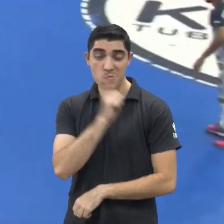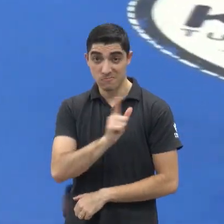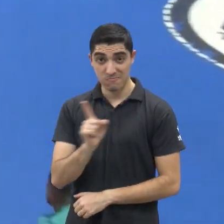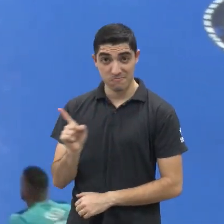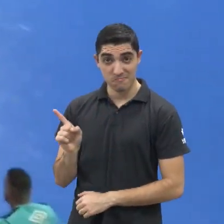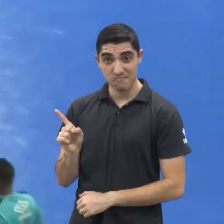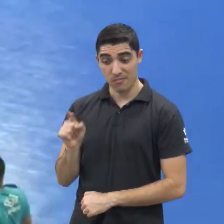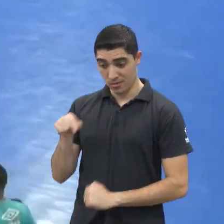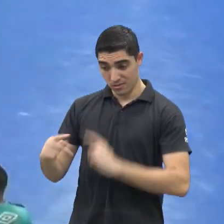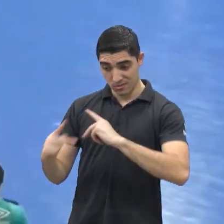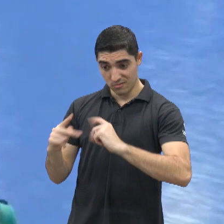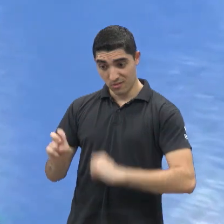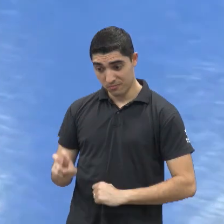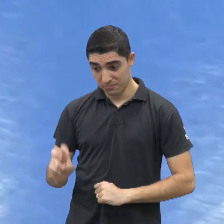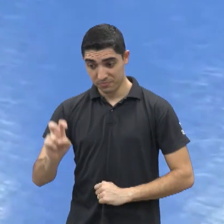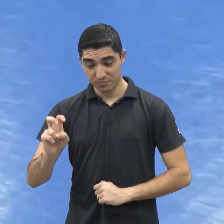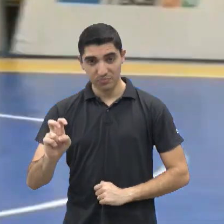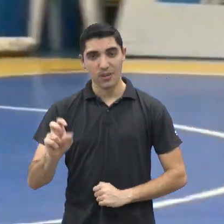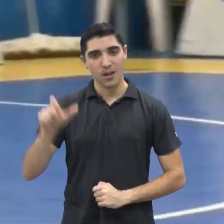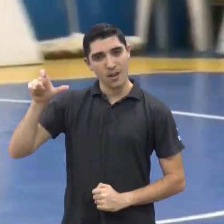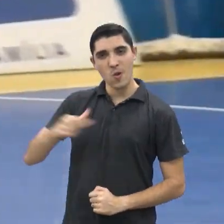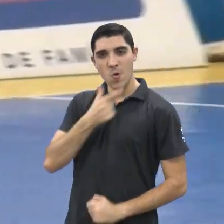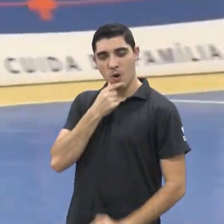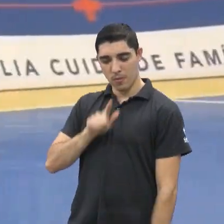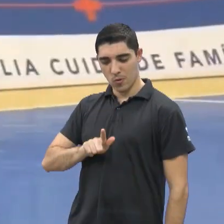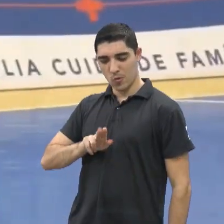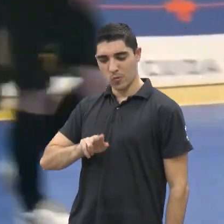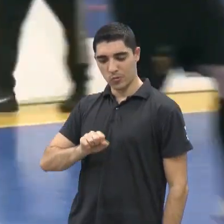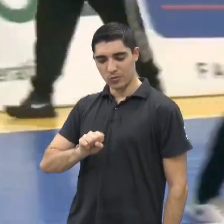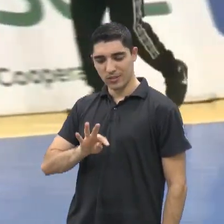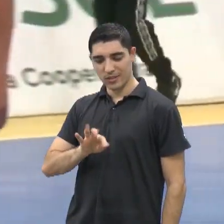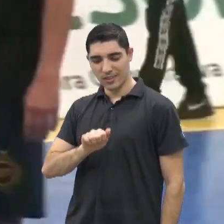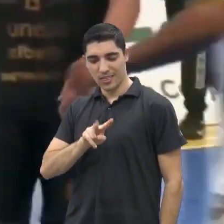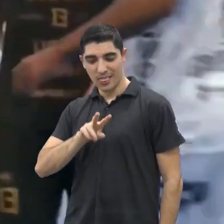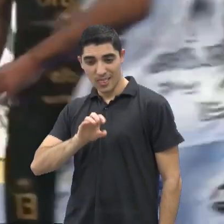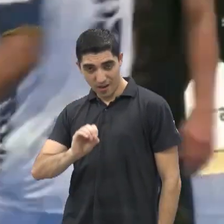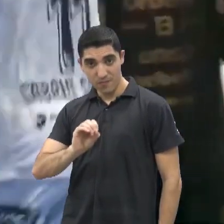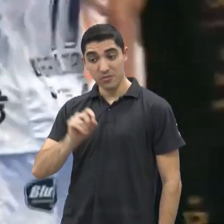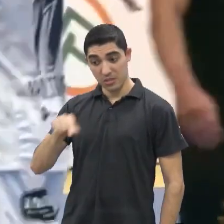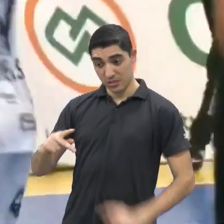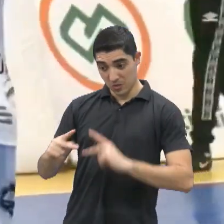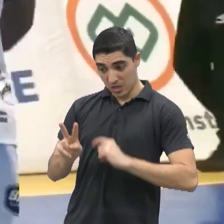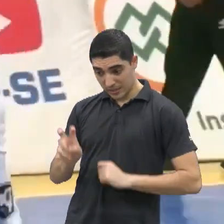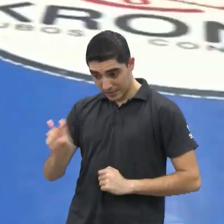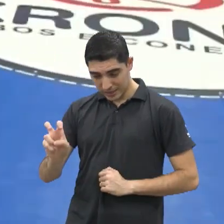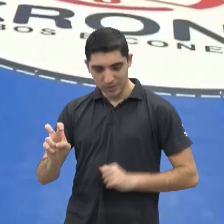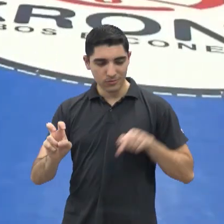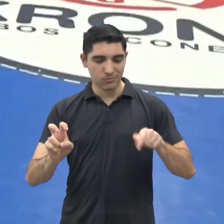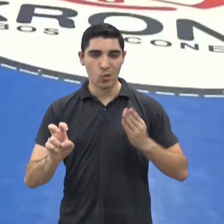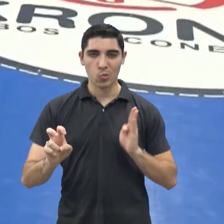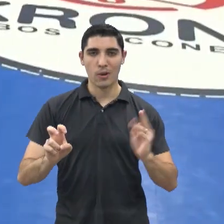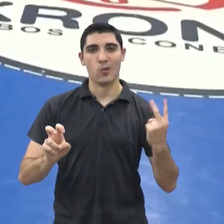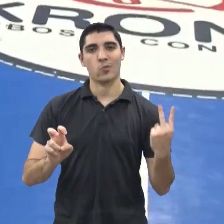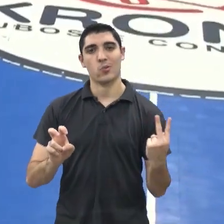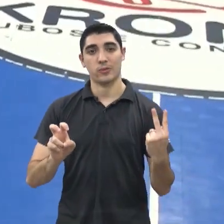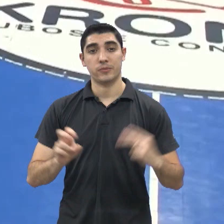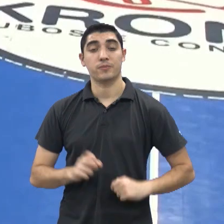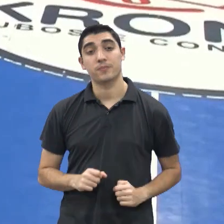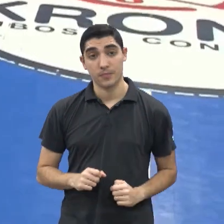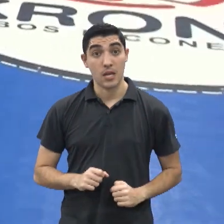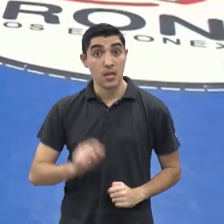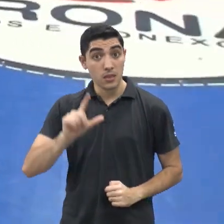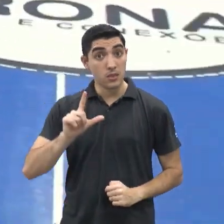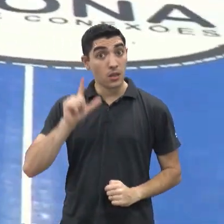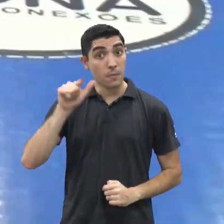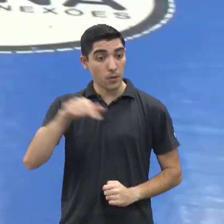quinto do São José. Gustavo foi para a rede, São José 5, Tubarão 2. 1 minuto e meio depois, o